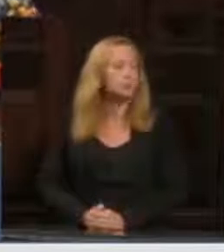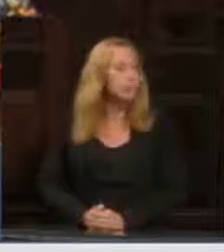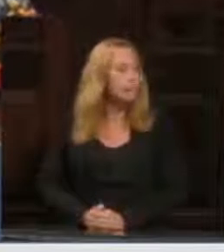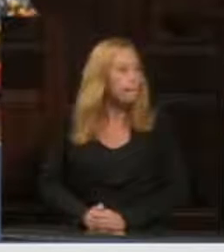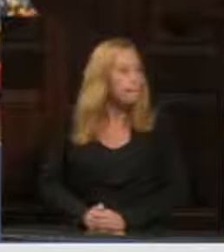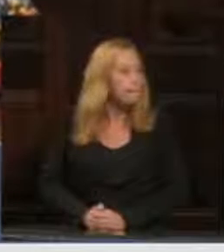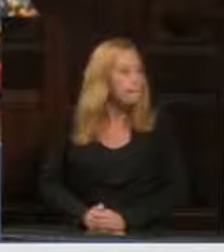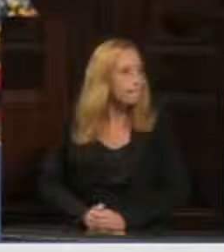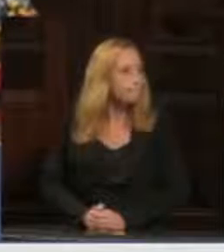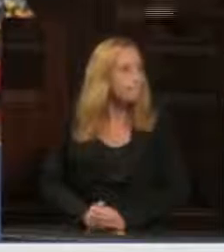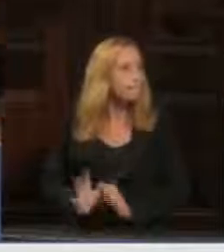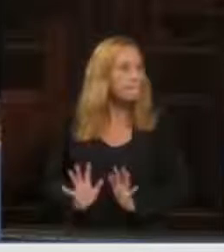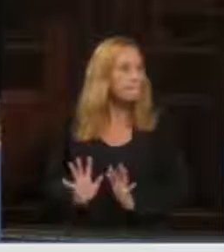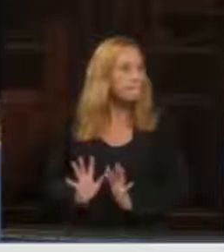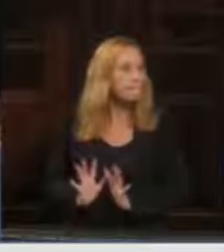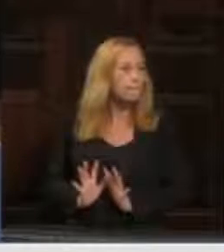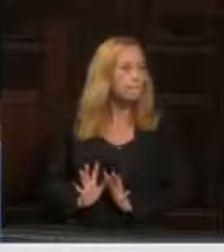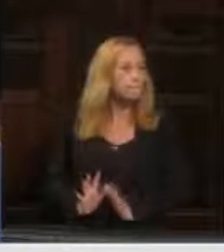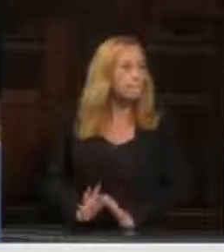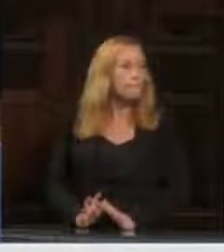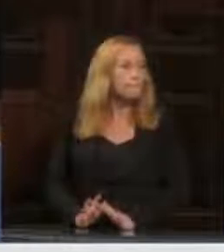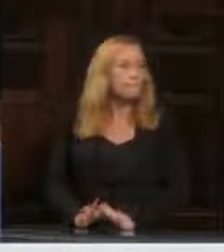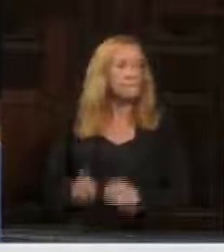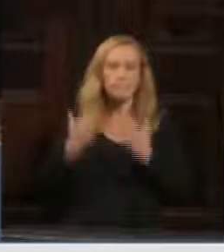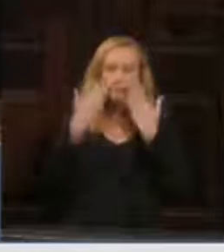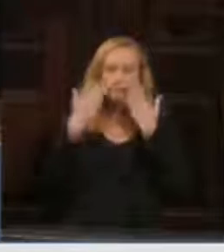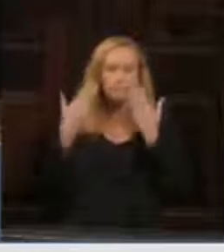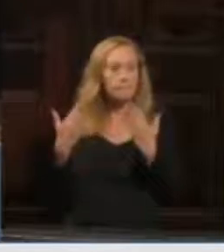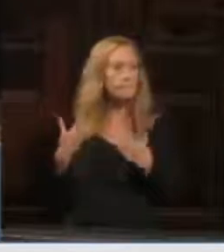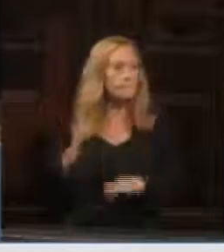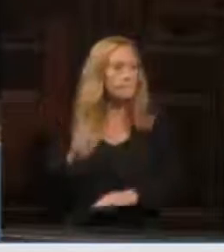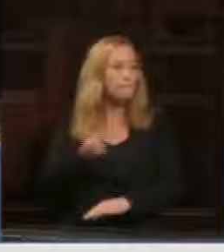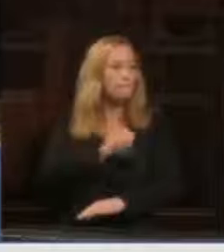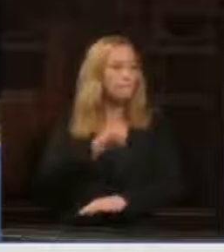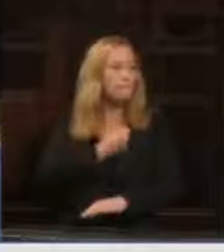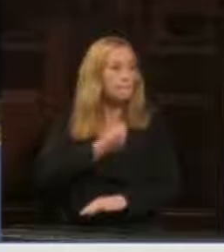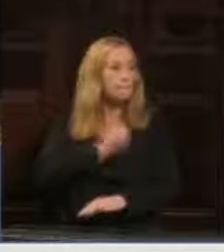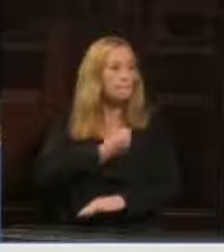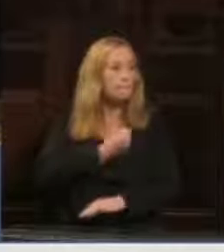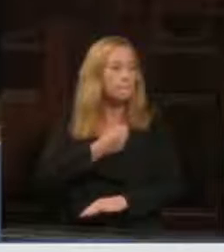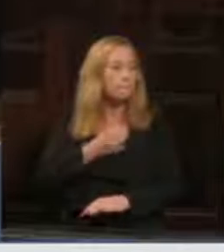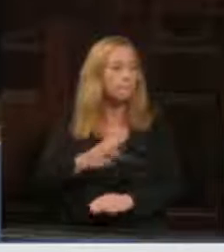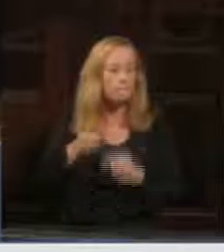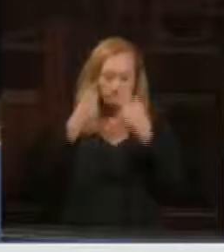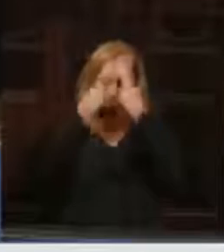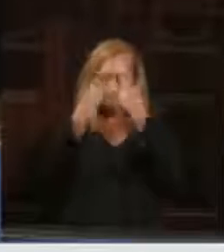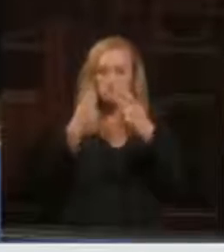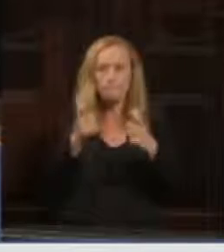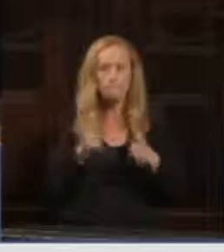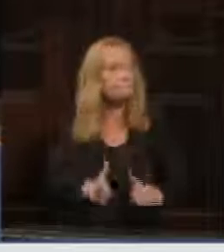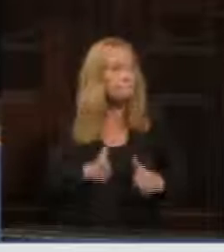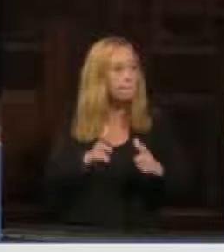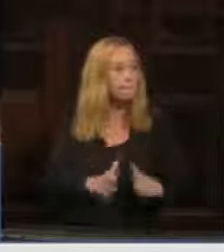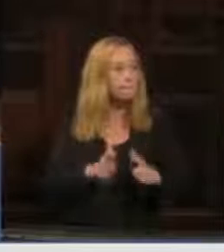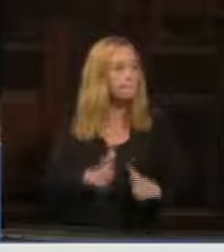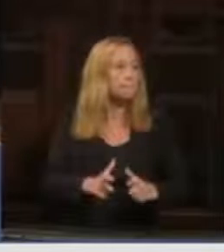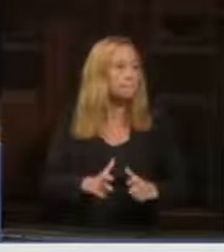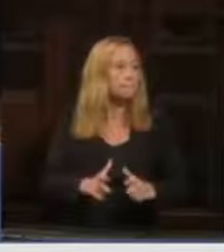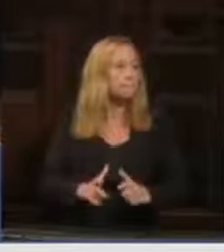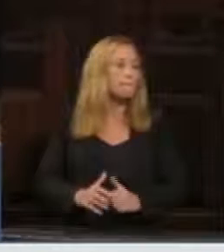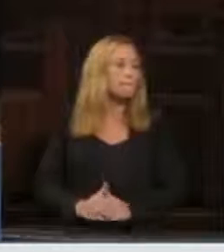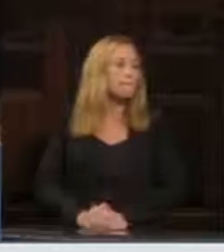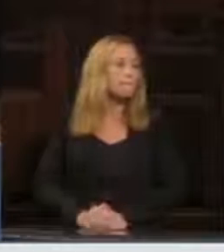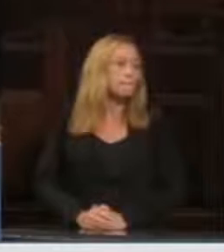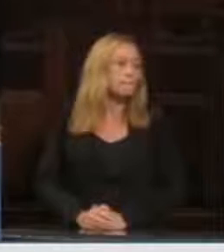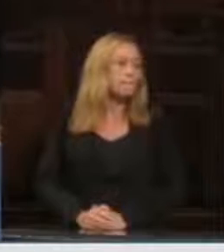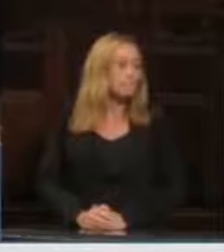Que apresentarem os maiores números de ocorrências registradas no Estado relativo ao indicador de